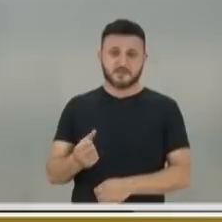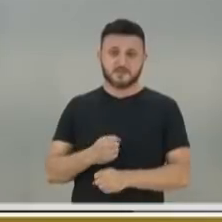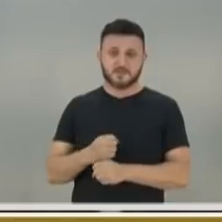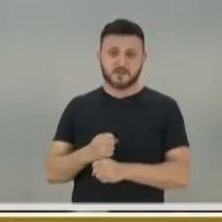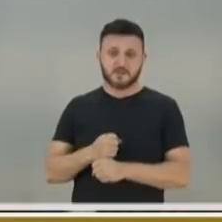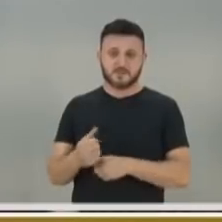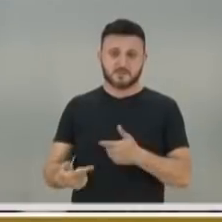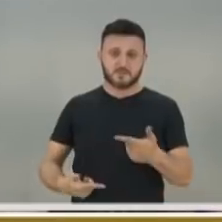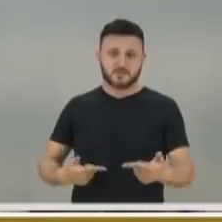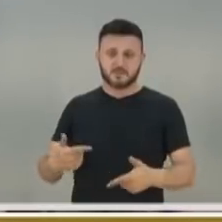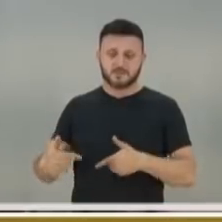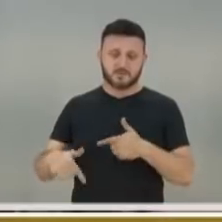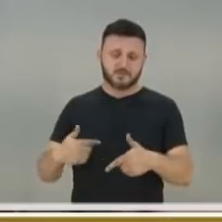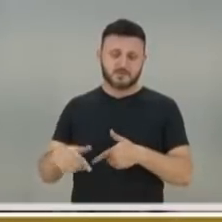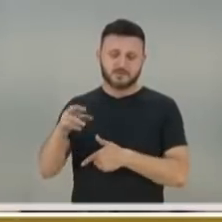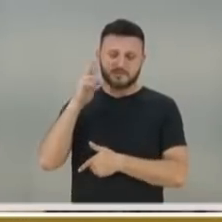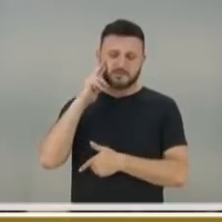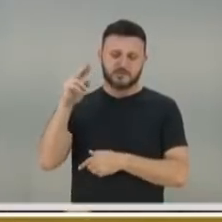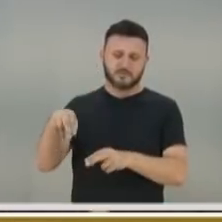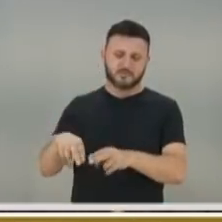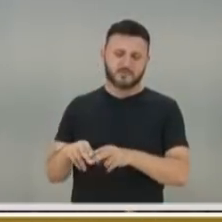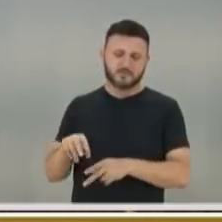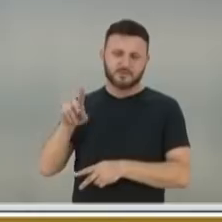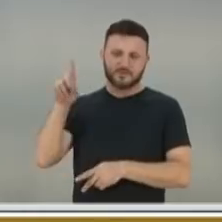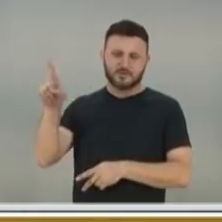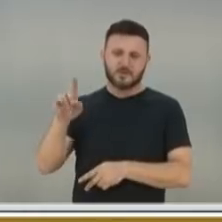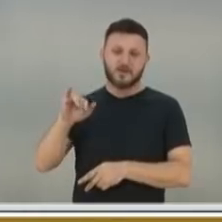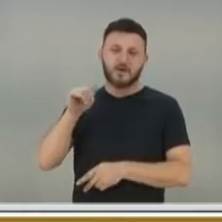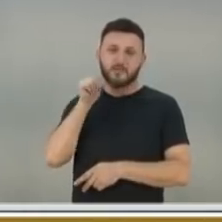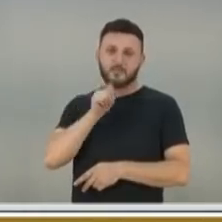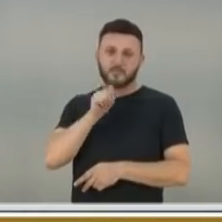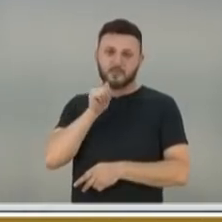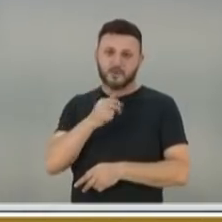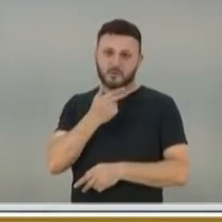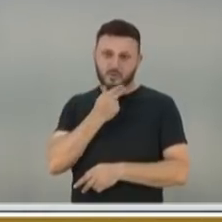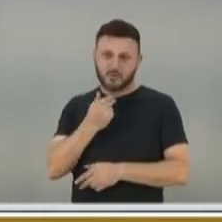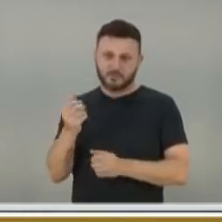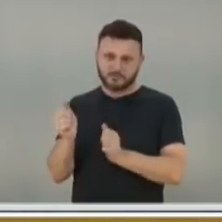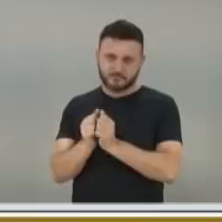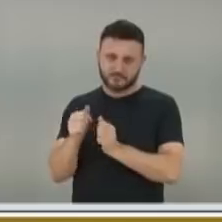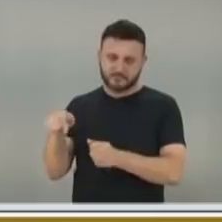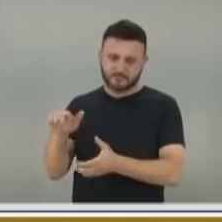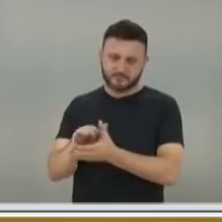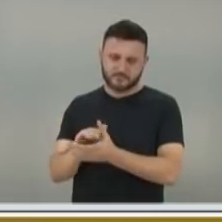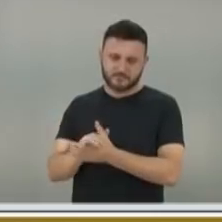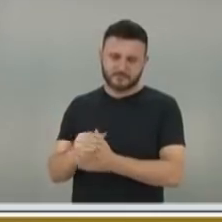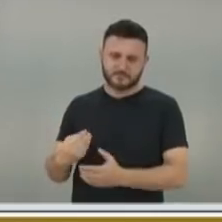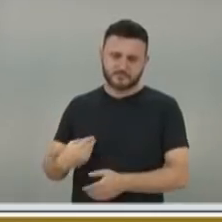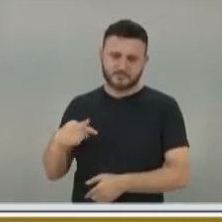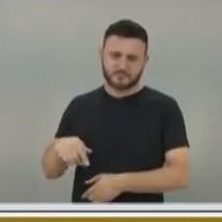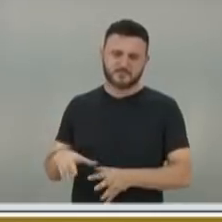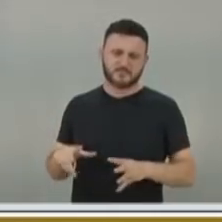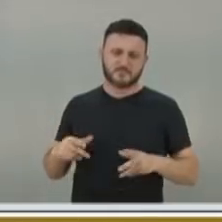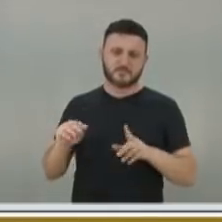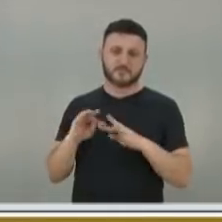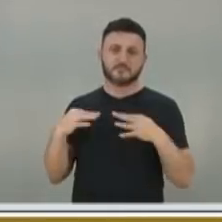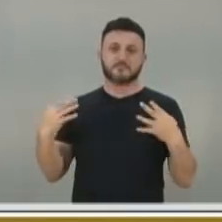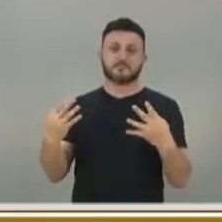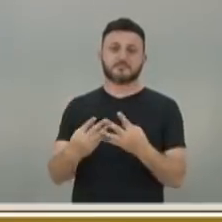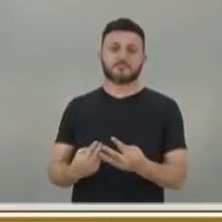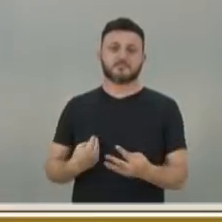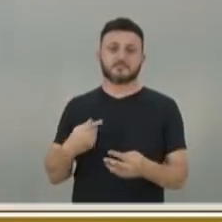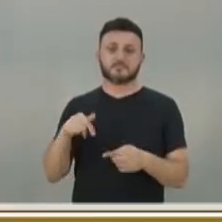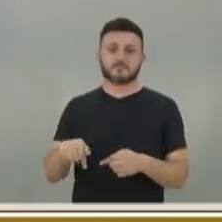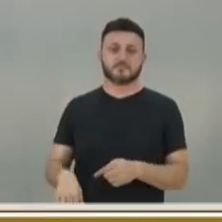Senhor Jesus, e é por ti, Senhor, que a Janete e o Afonso estão aqui, assim como todas as famílias, Senhor Jesus, como ela